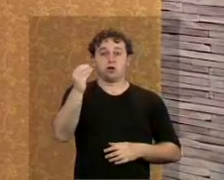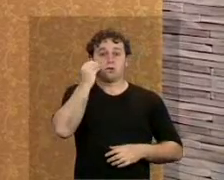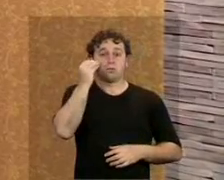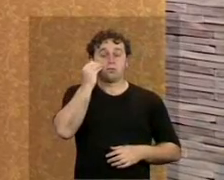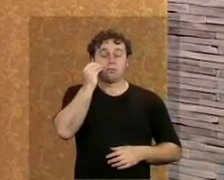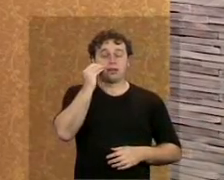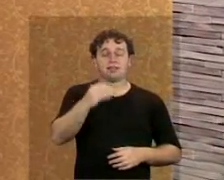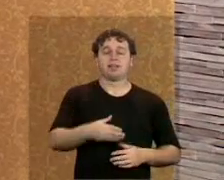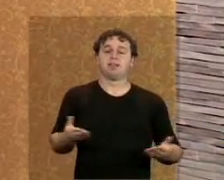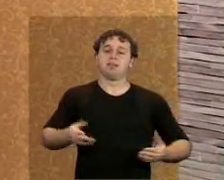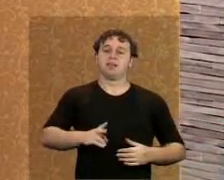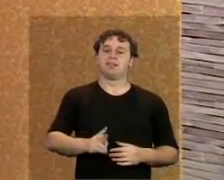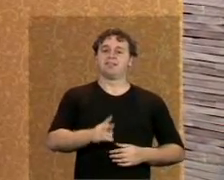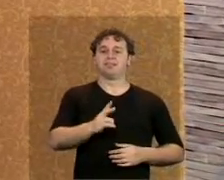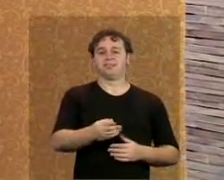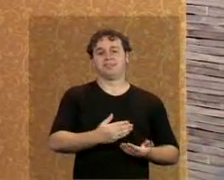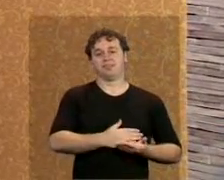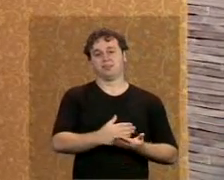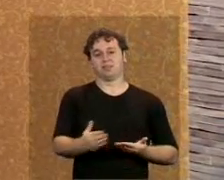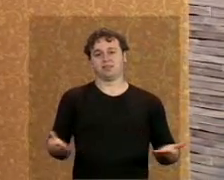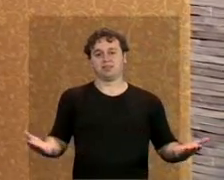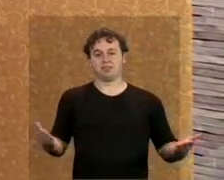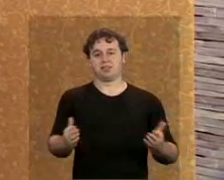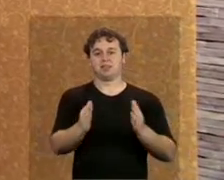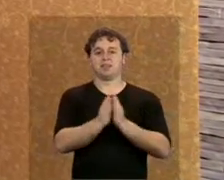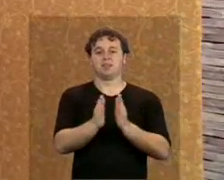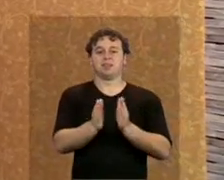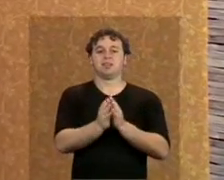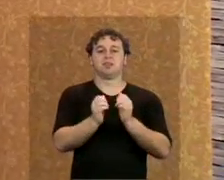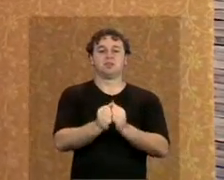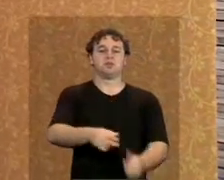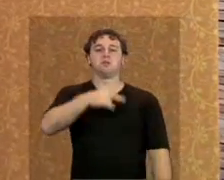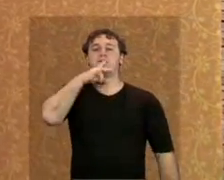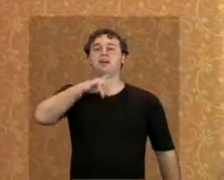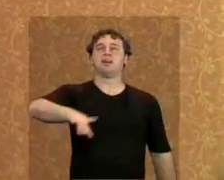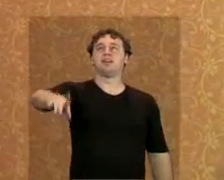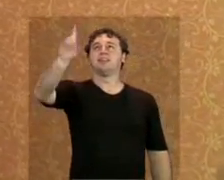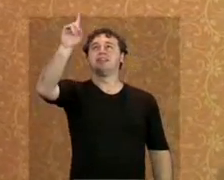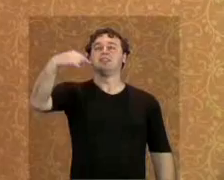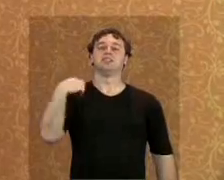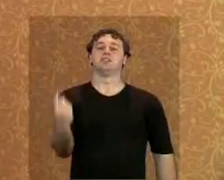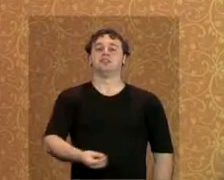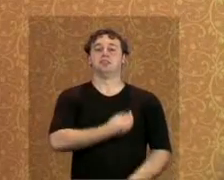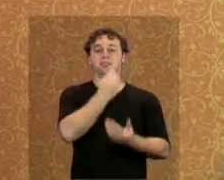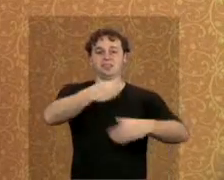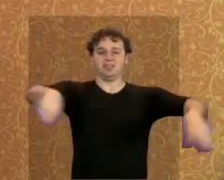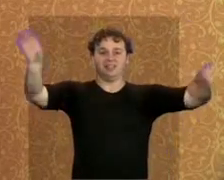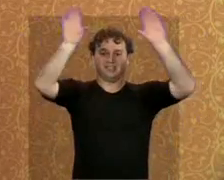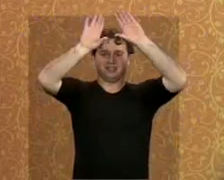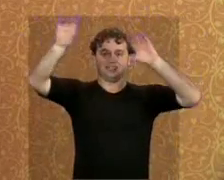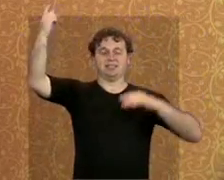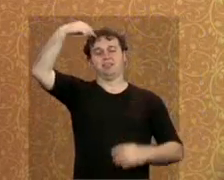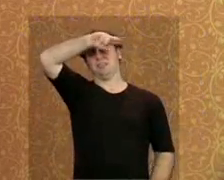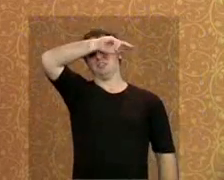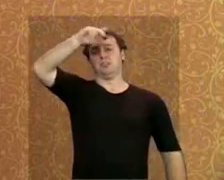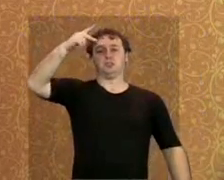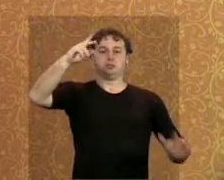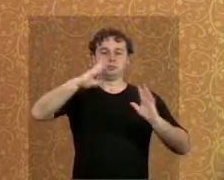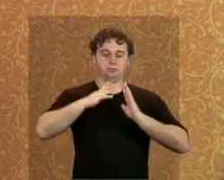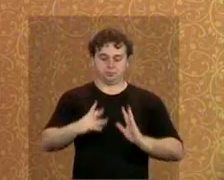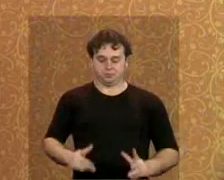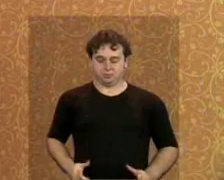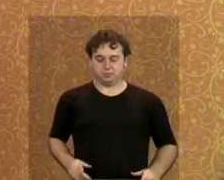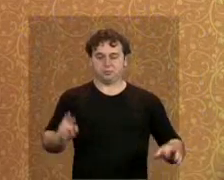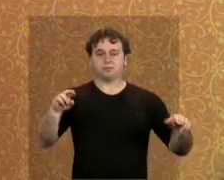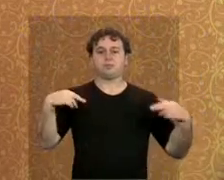novo e aqui no estúdio nós começamos suplicando com fé. Pai nosso que estais nos céus, santificado seja o vosso